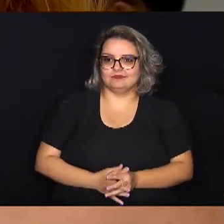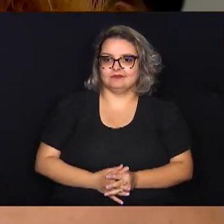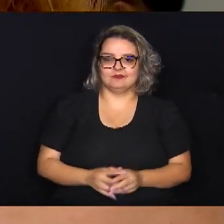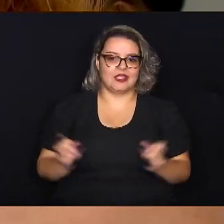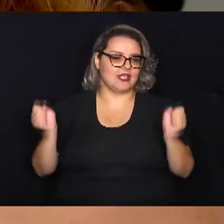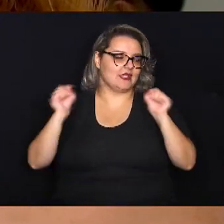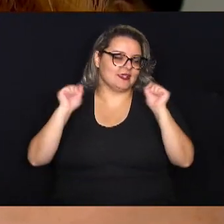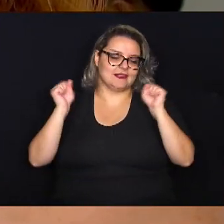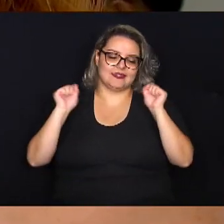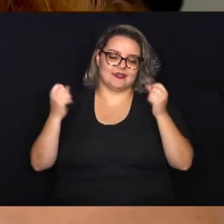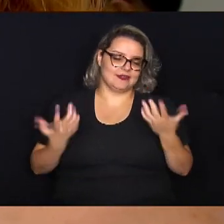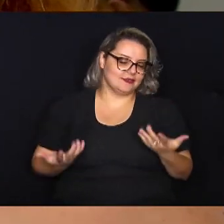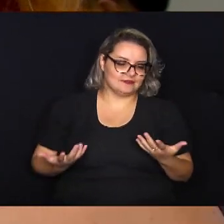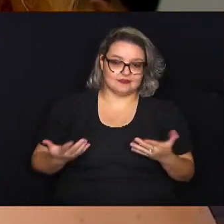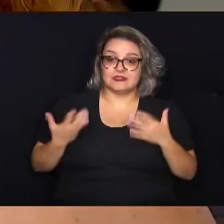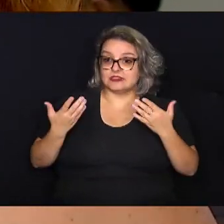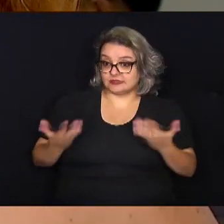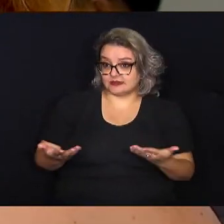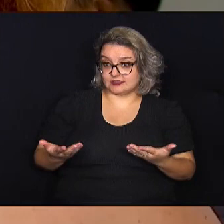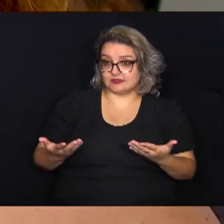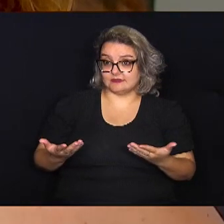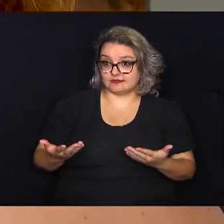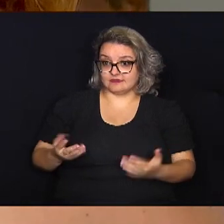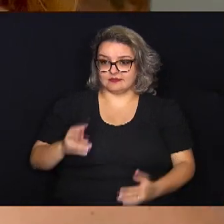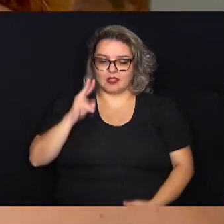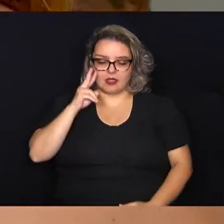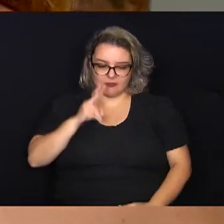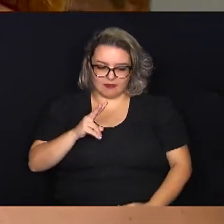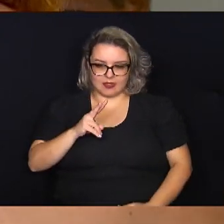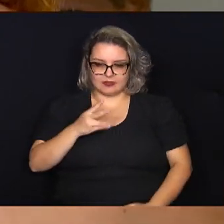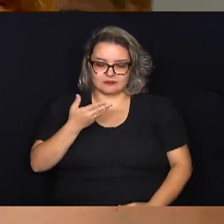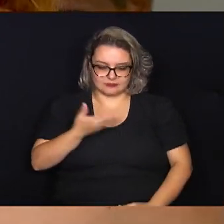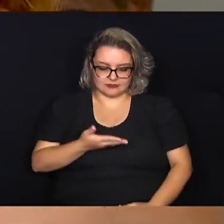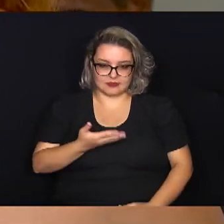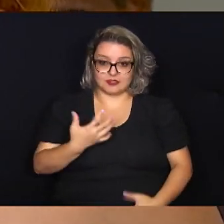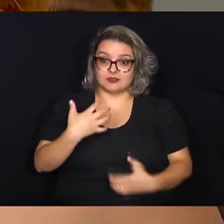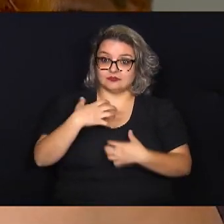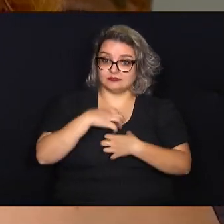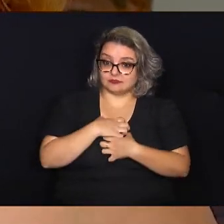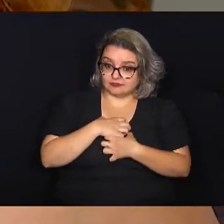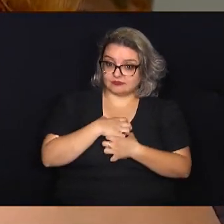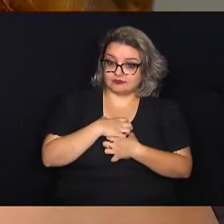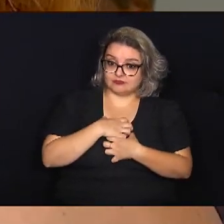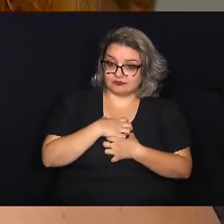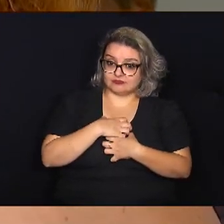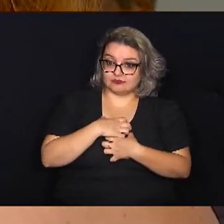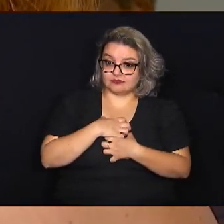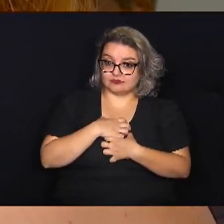ele ama. Então assim, eu vendo que ele se sente